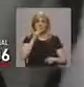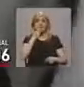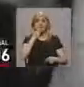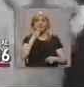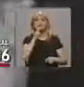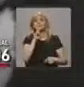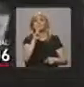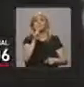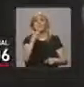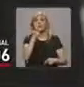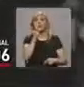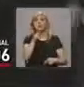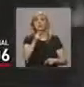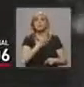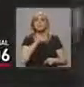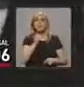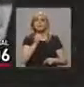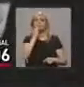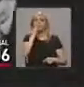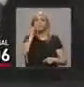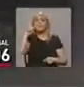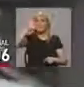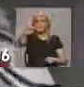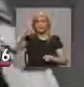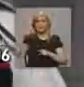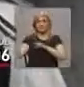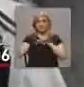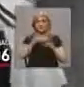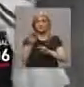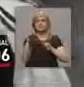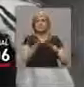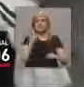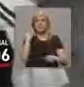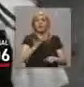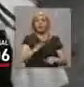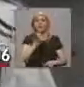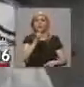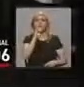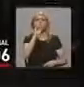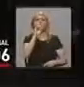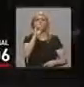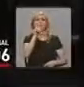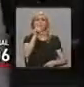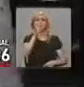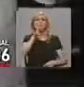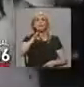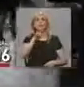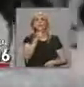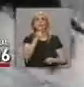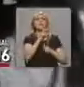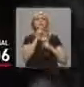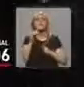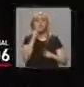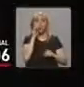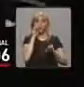nenhum, vinham dos países africanos de língua portuguesa, no chamado processo da descolonização. Quando se fala dos retornados, temos que ter em atenção que